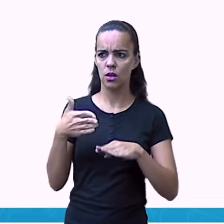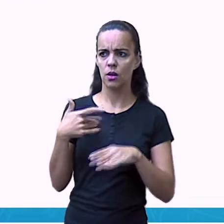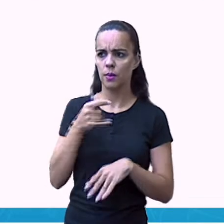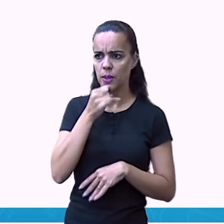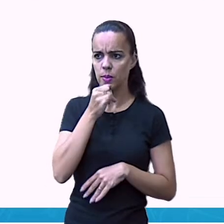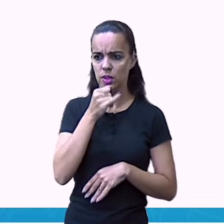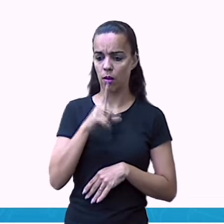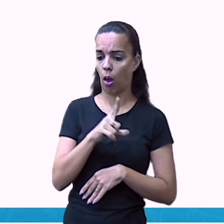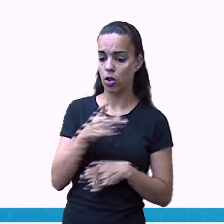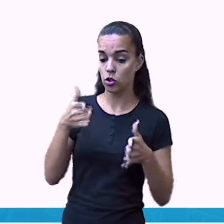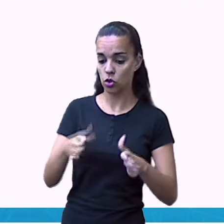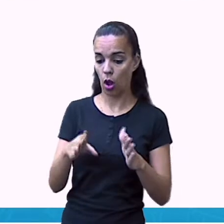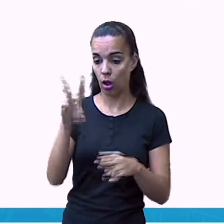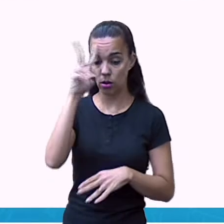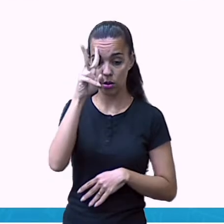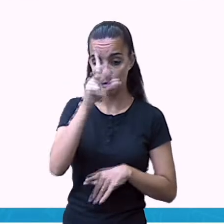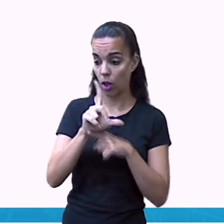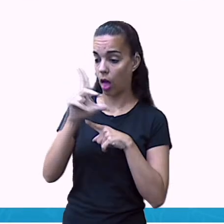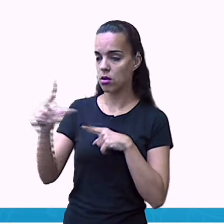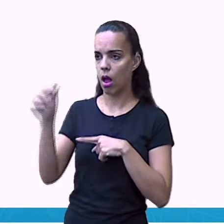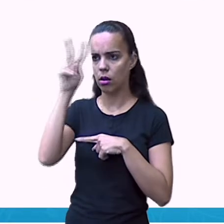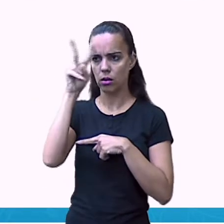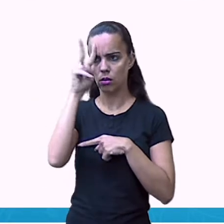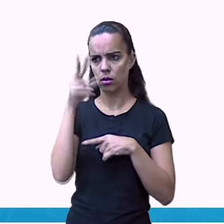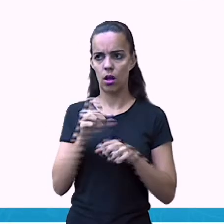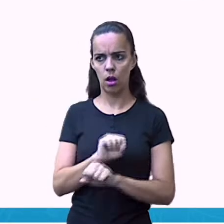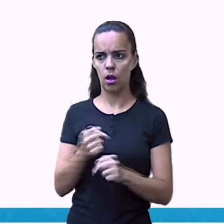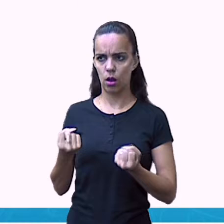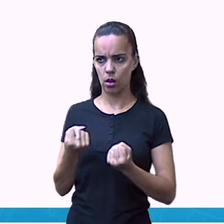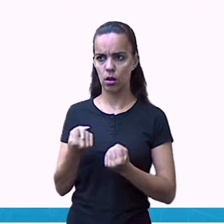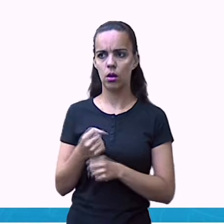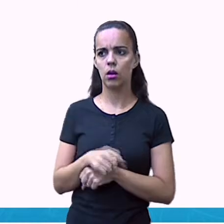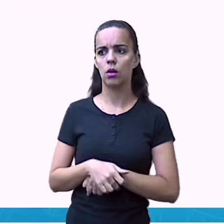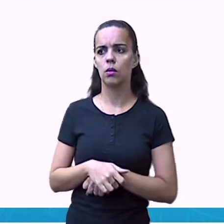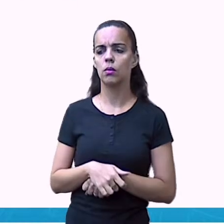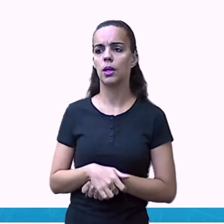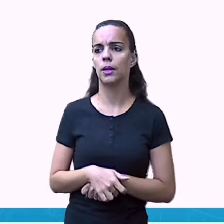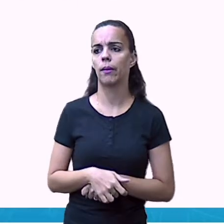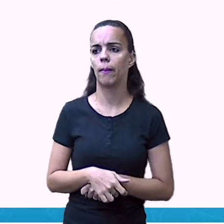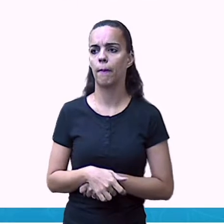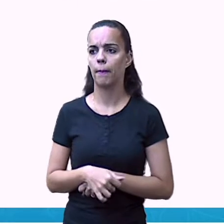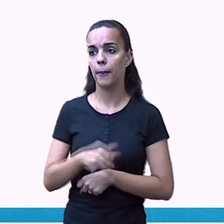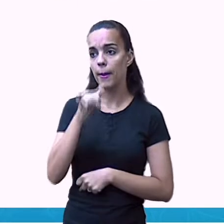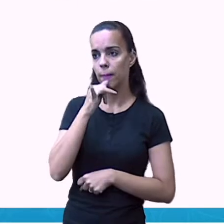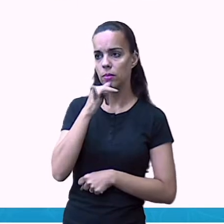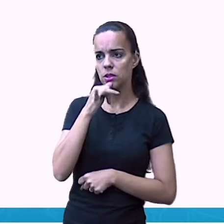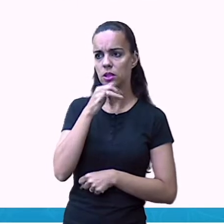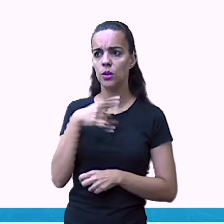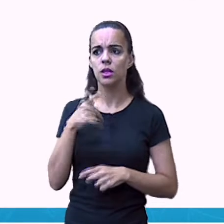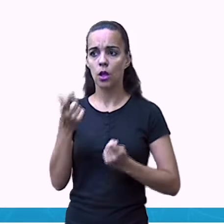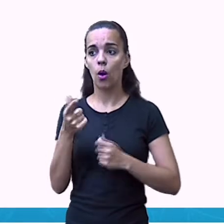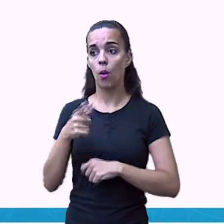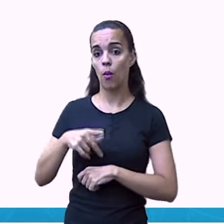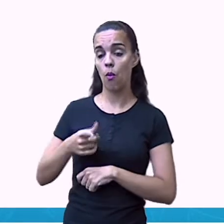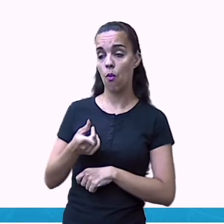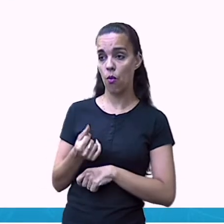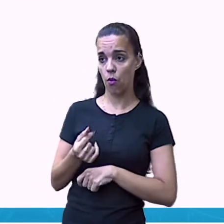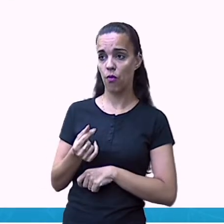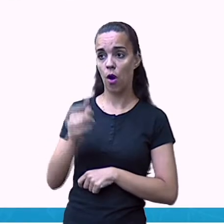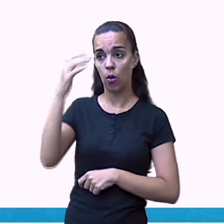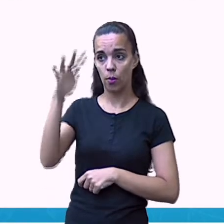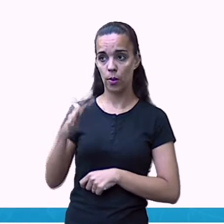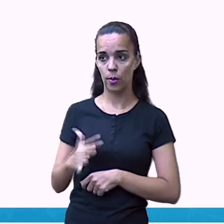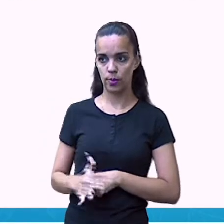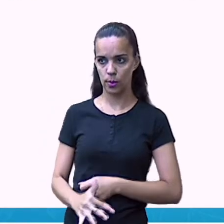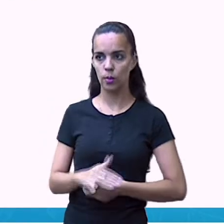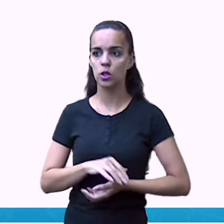numa segunda-feira, não é isso? Então eles vinculam o preço promocional apenas naquele